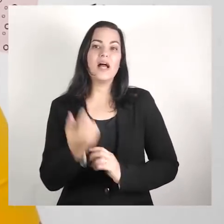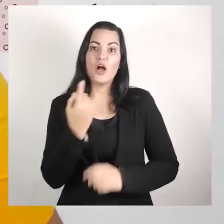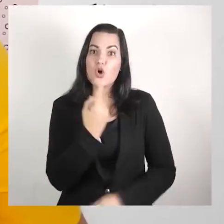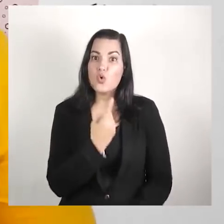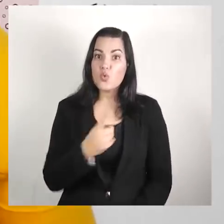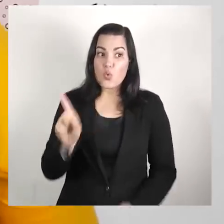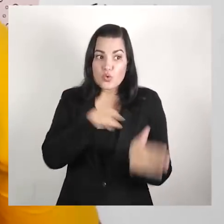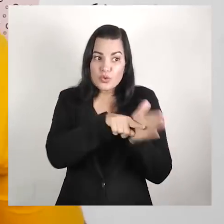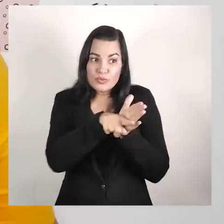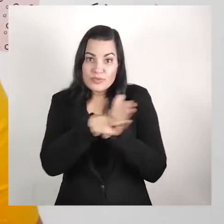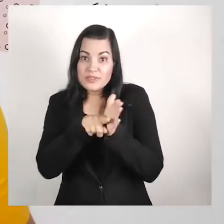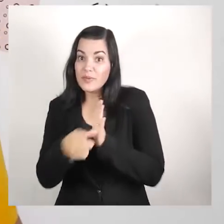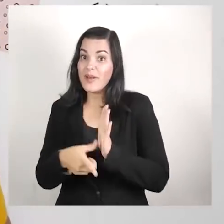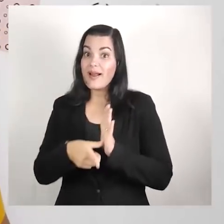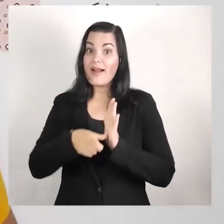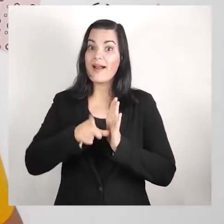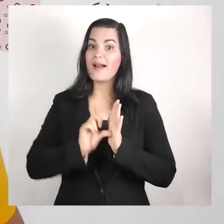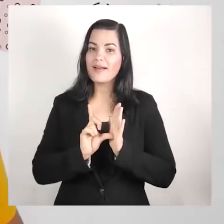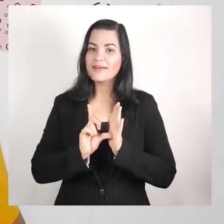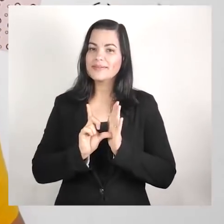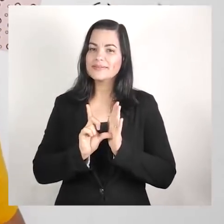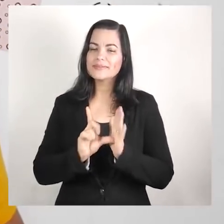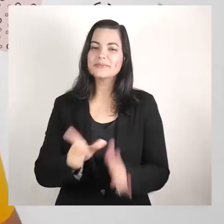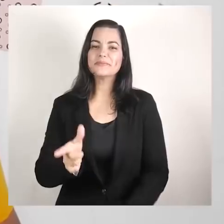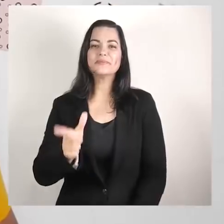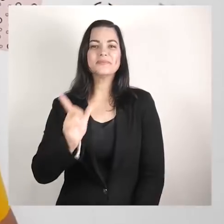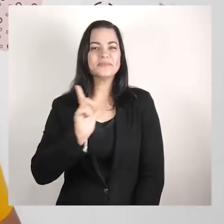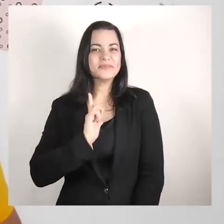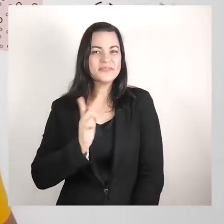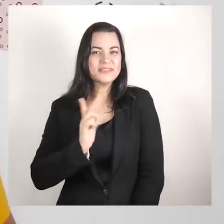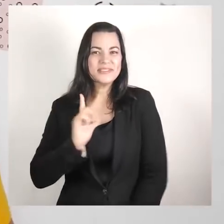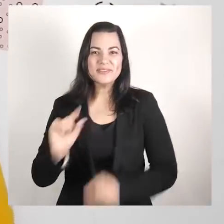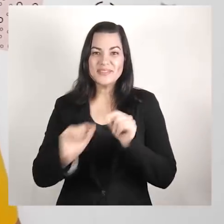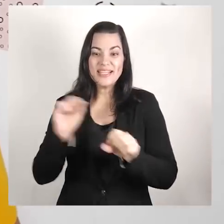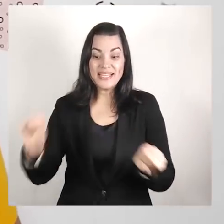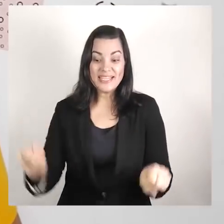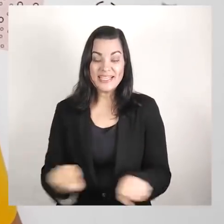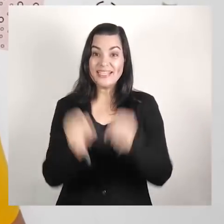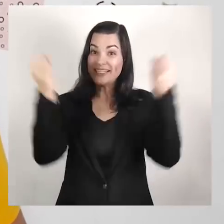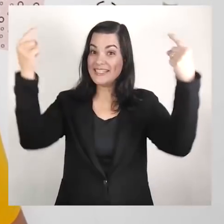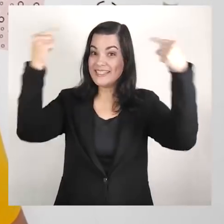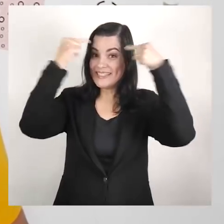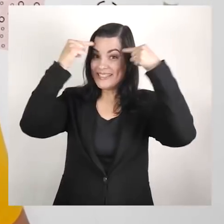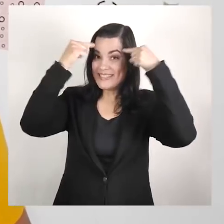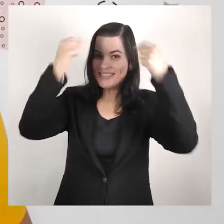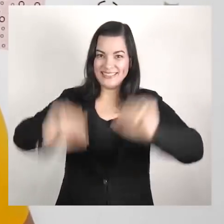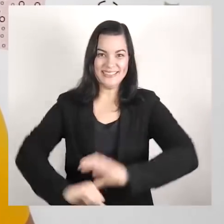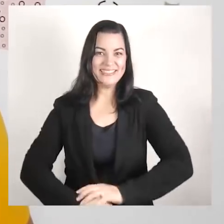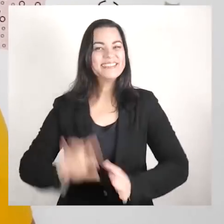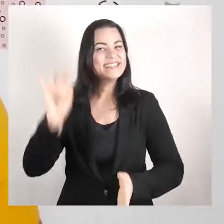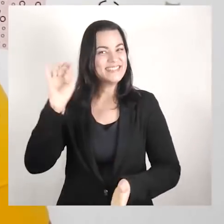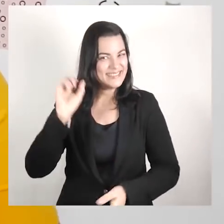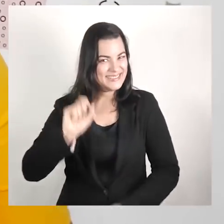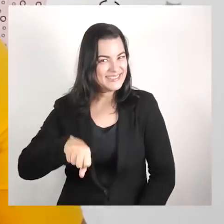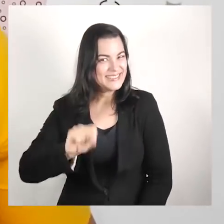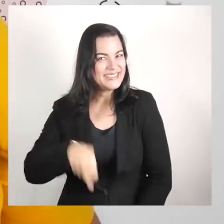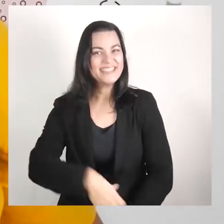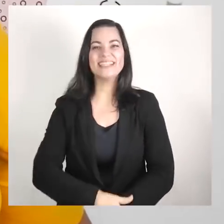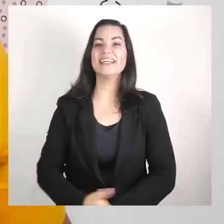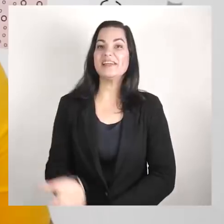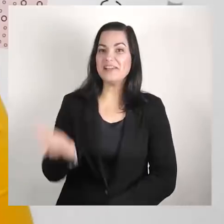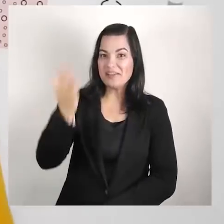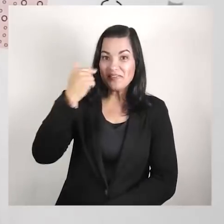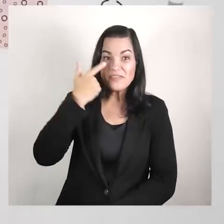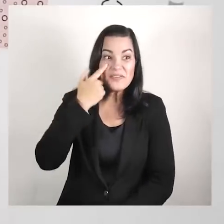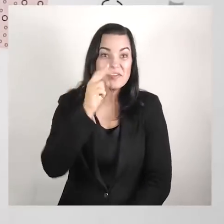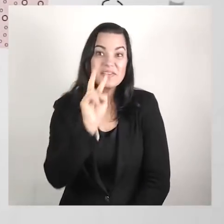nossa última investigação da semana, nós temos o nosso Quebrando a Cuca. Isso mesmo,